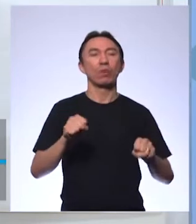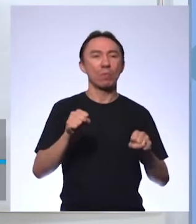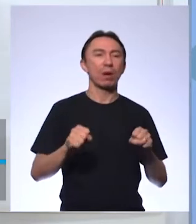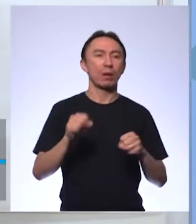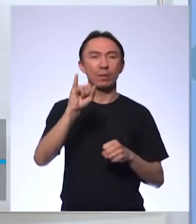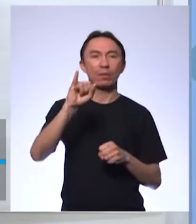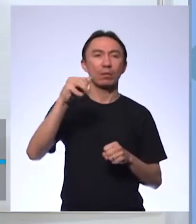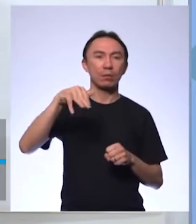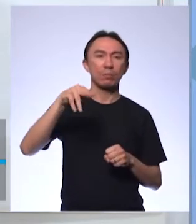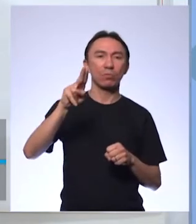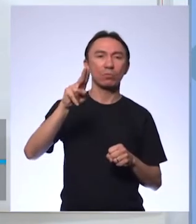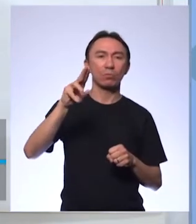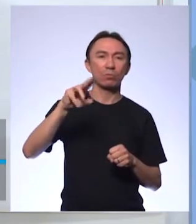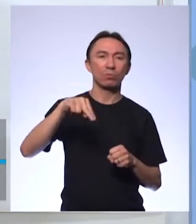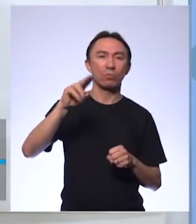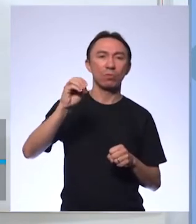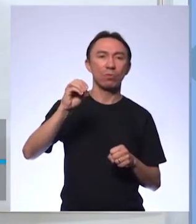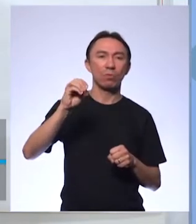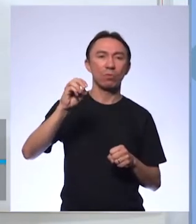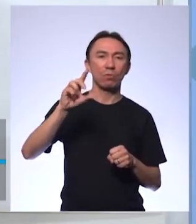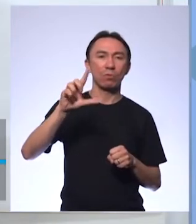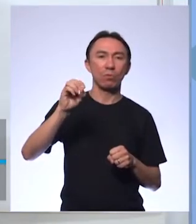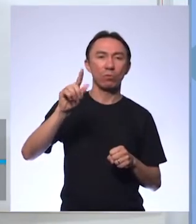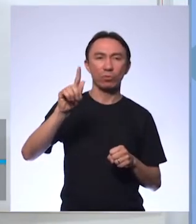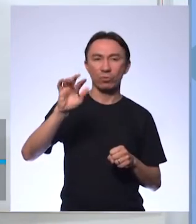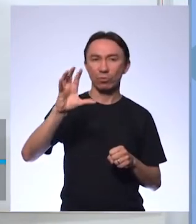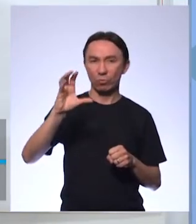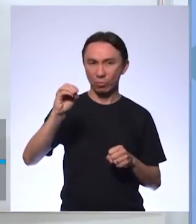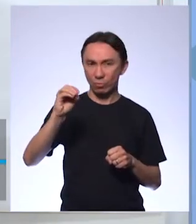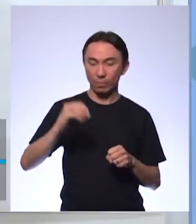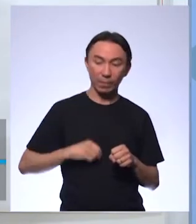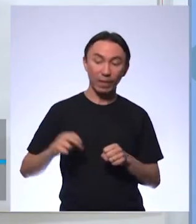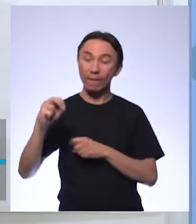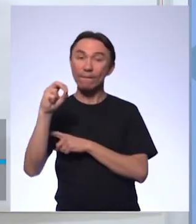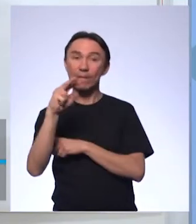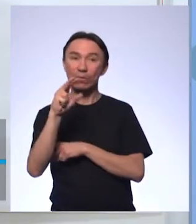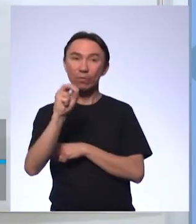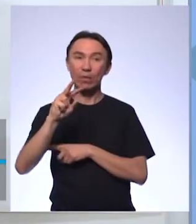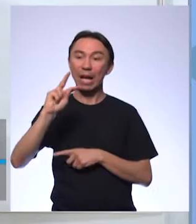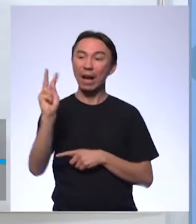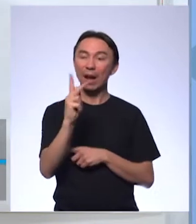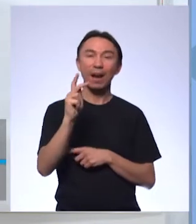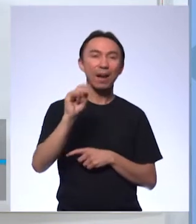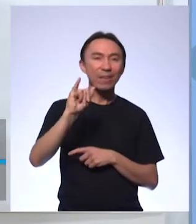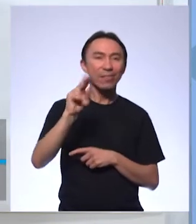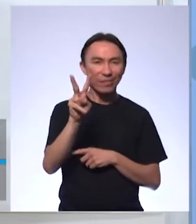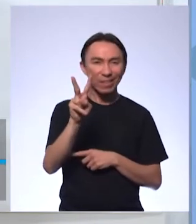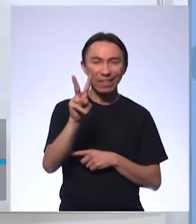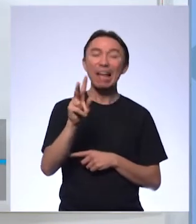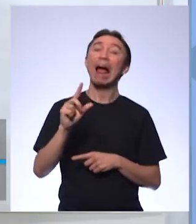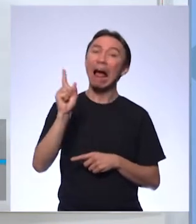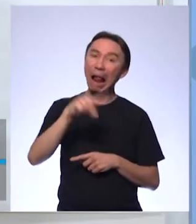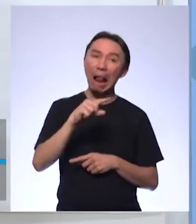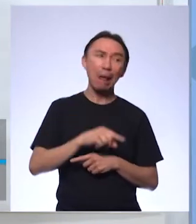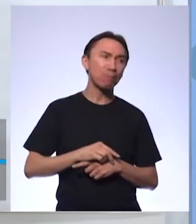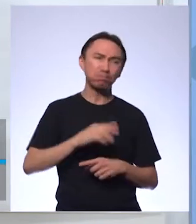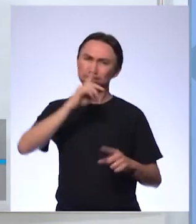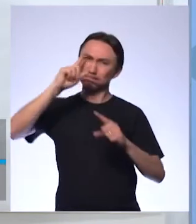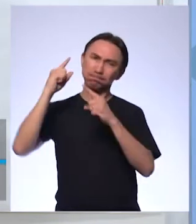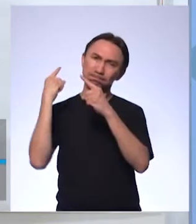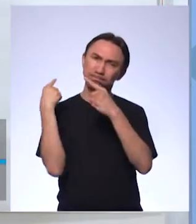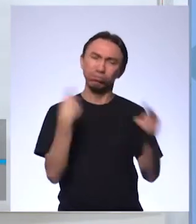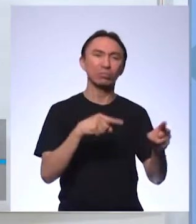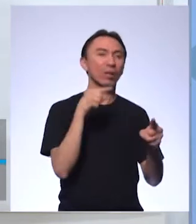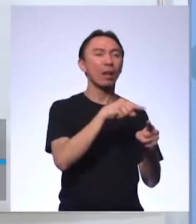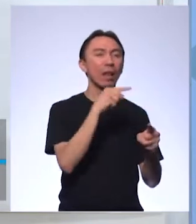vírus HIV, ele ataca justamente a célula do sistema imunológico, tornando o sistema imunológico